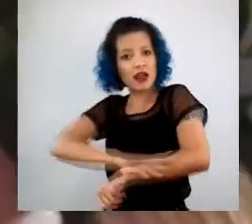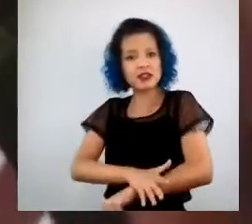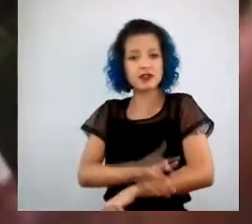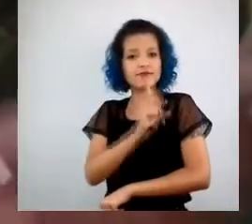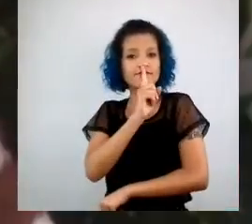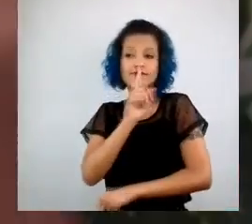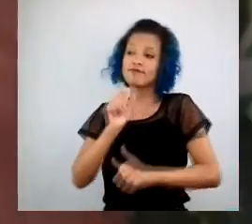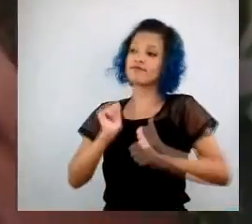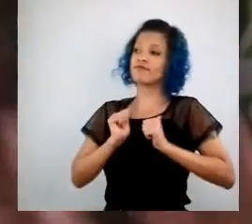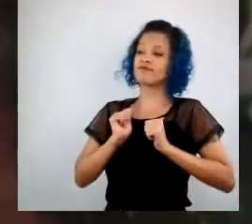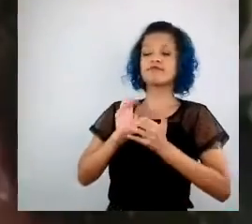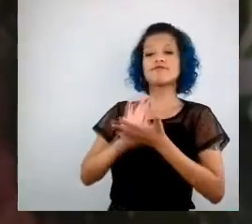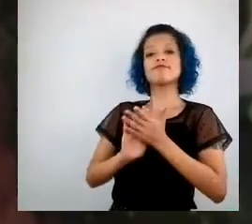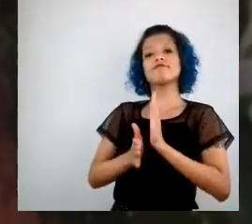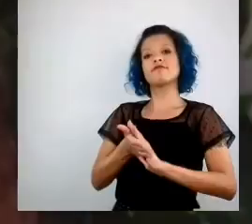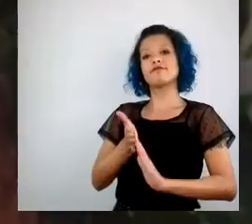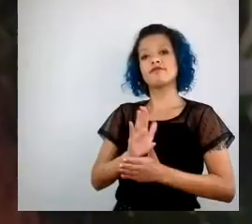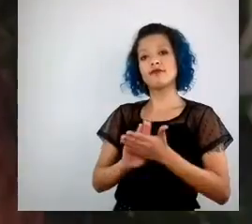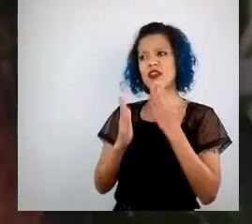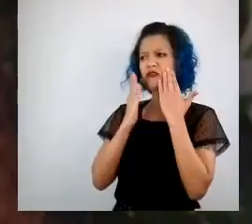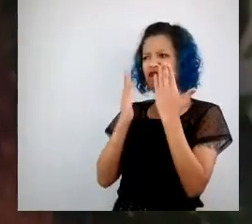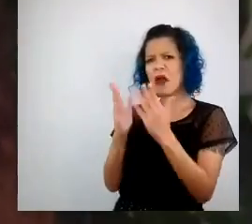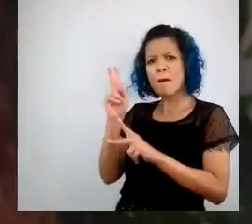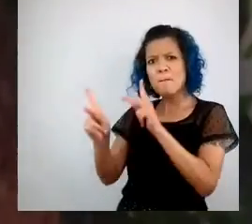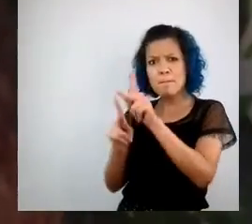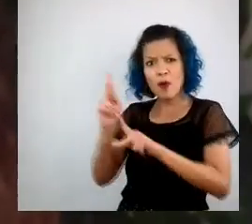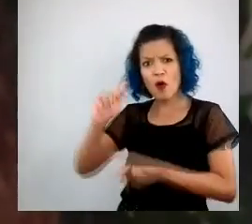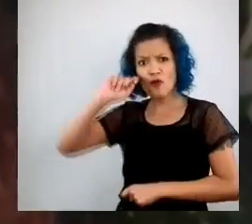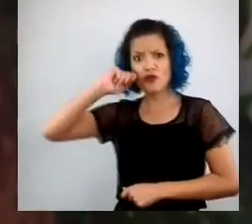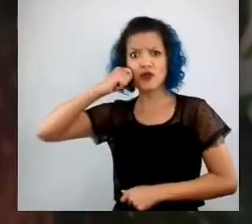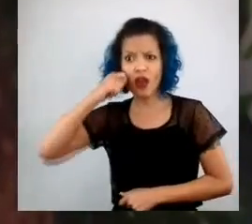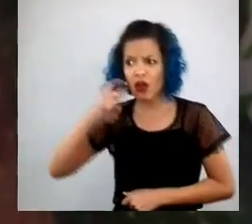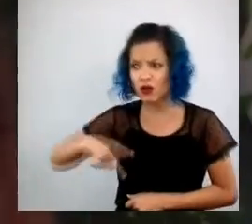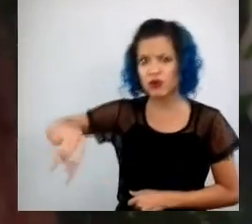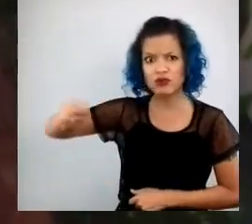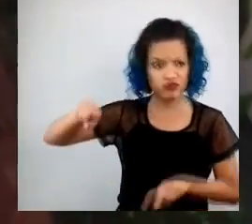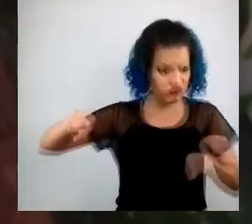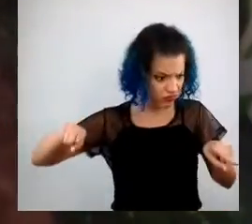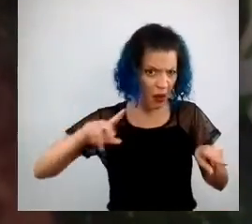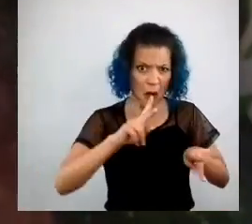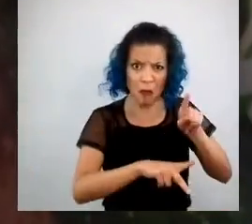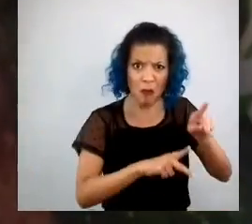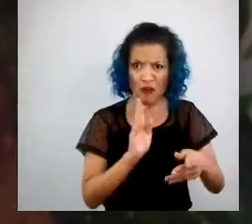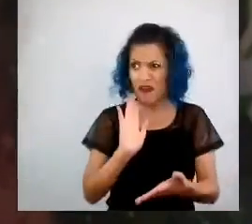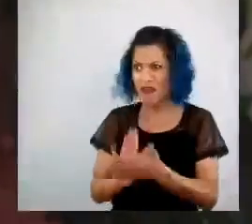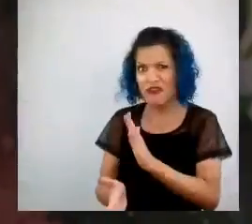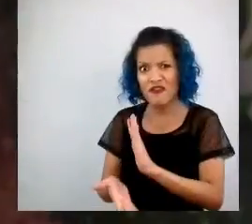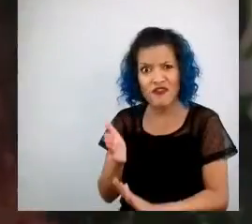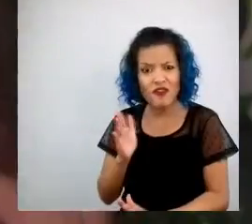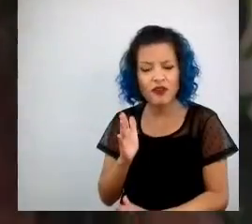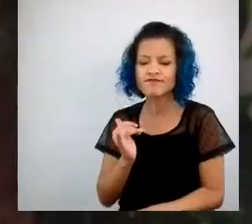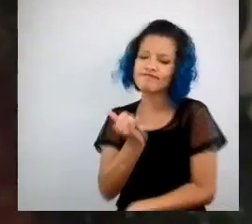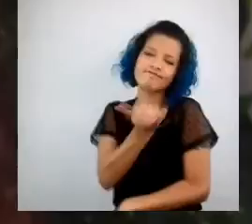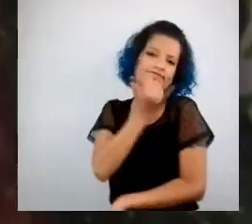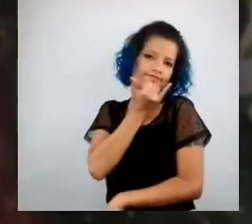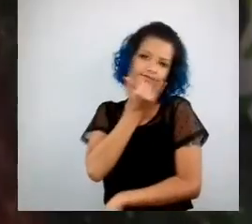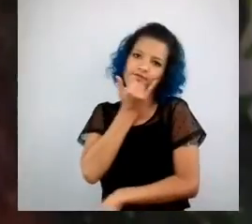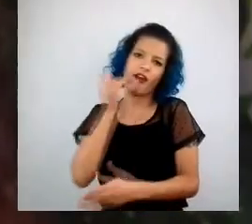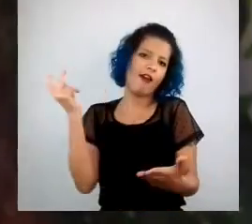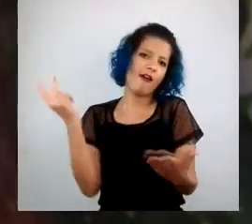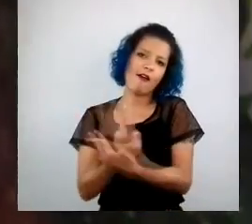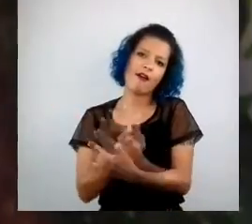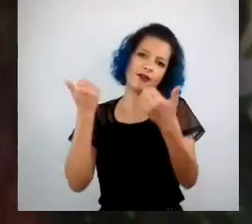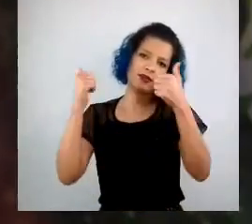uma população, um povo inteiro, que é a população negra, o resultado é trágico para nós negros. E eu gosto de